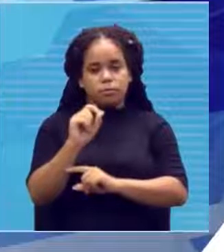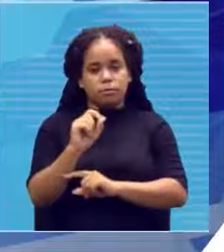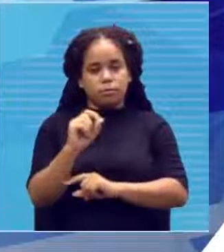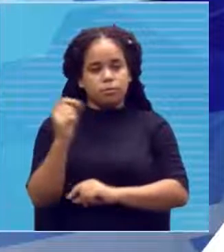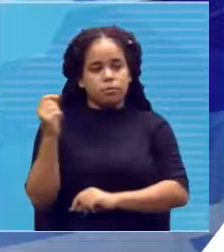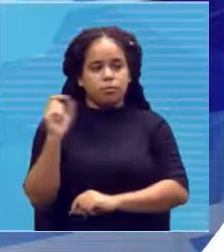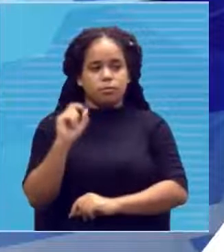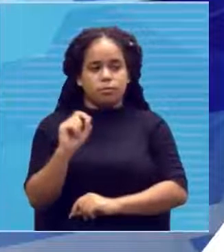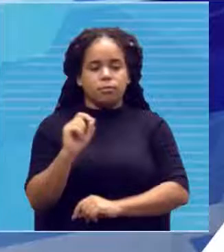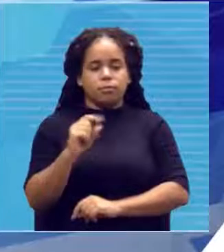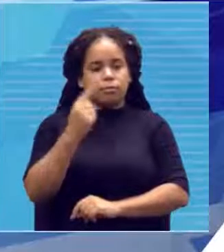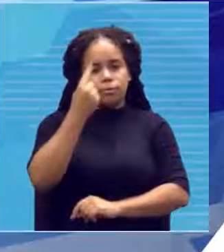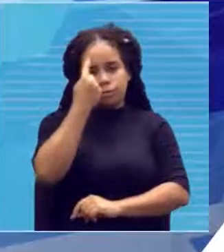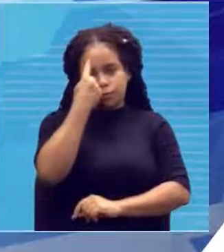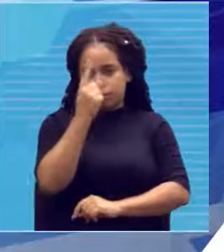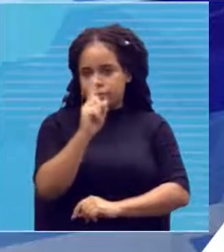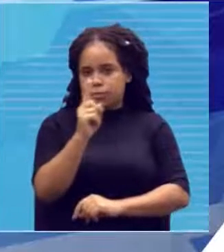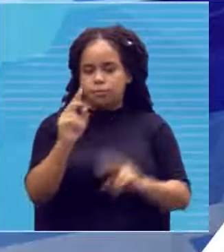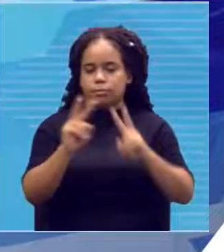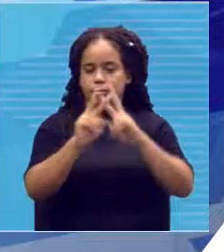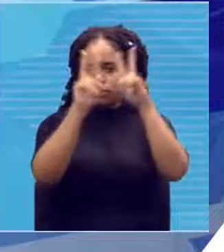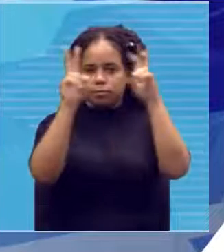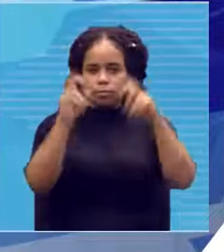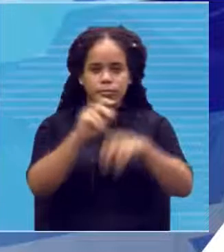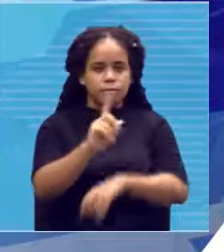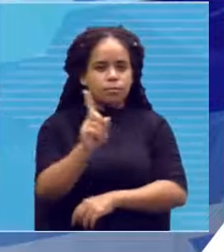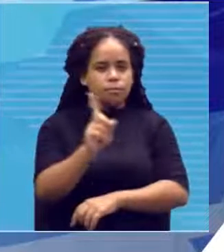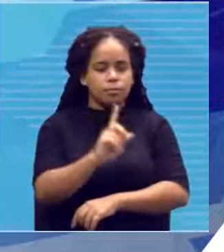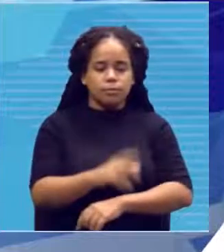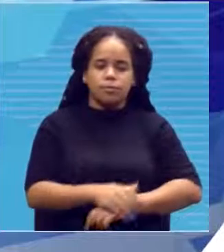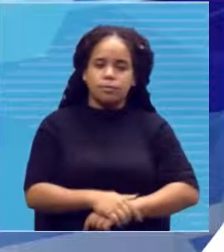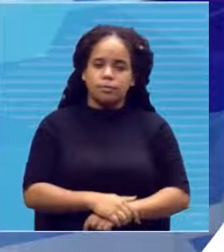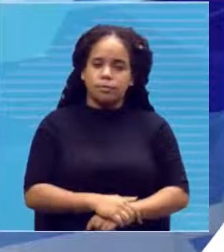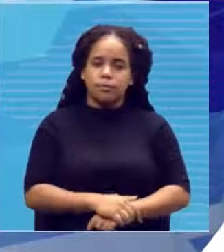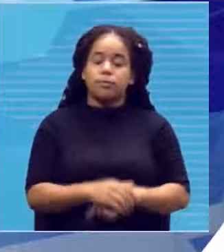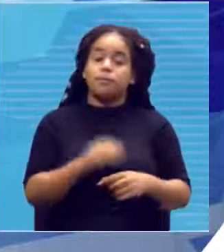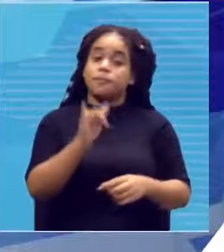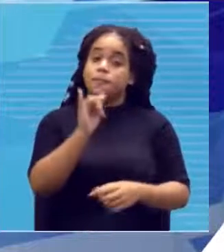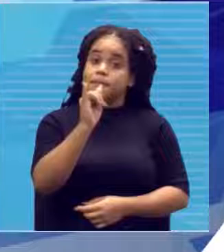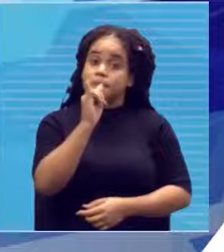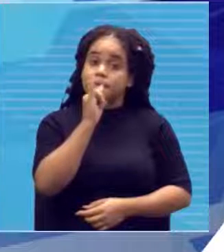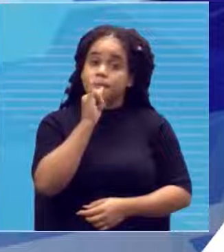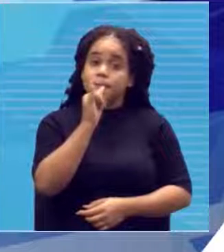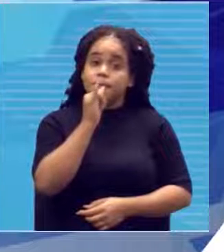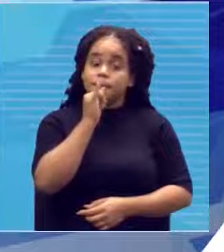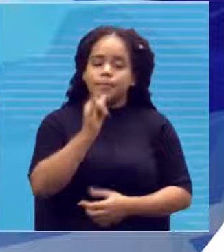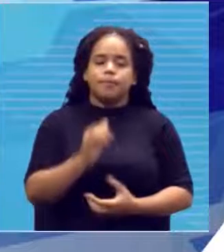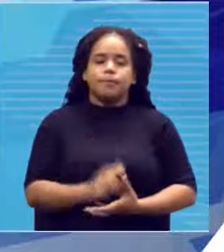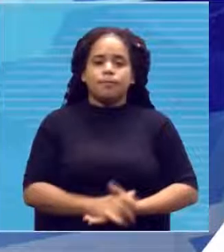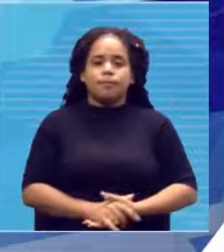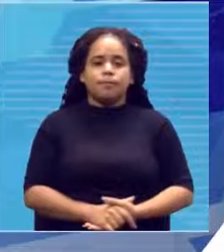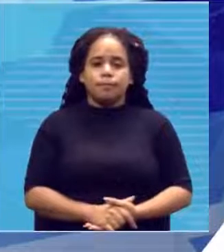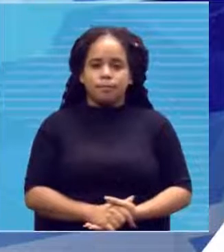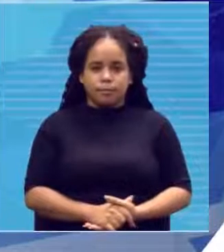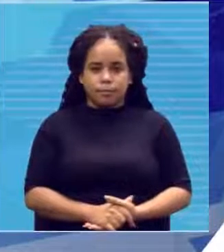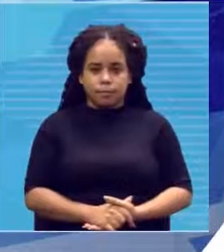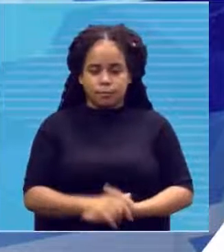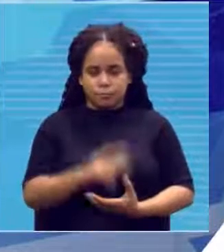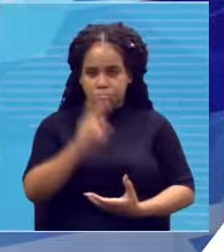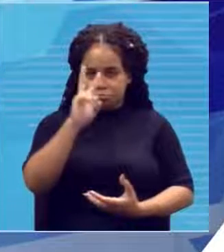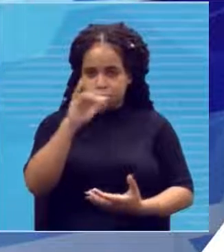parou para pensar sobre isso por exemplo você vai